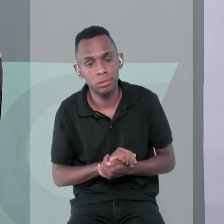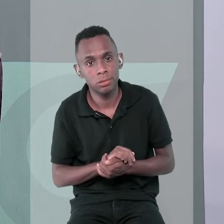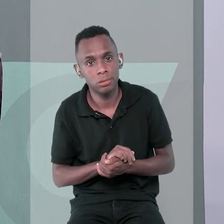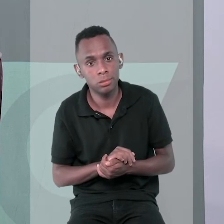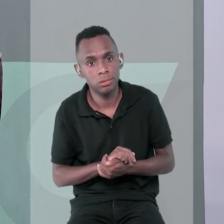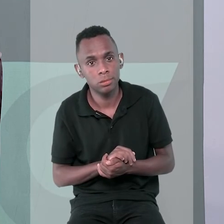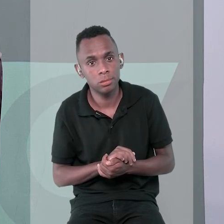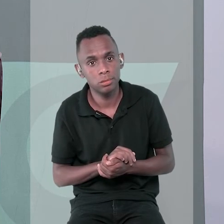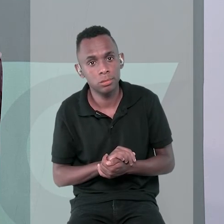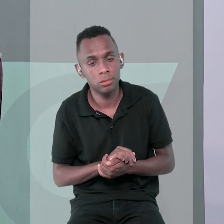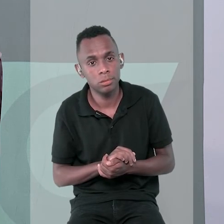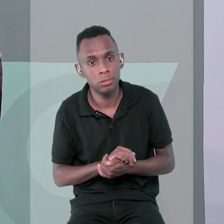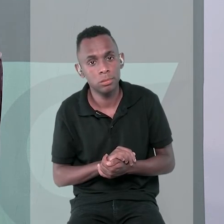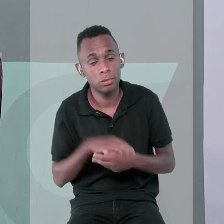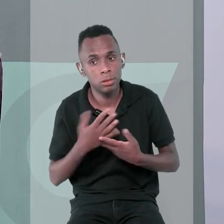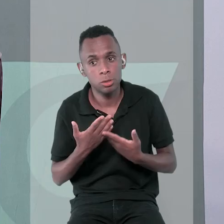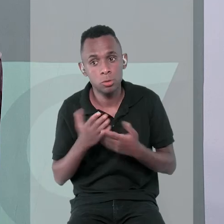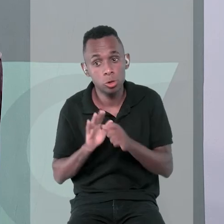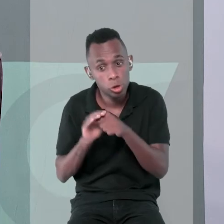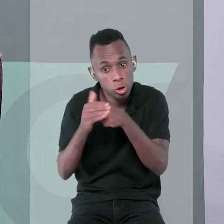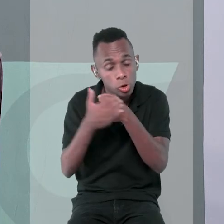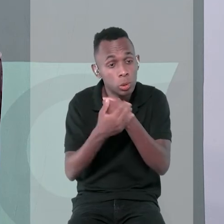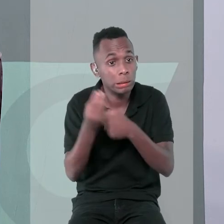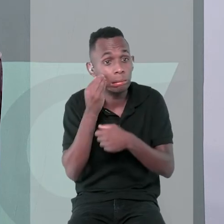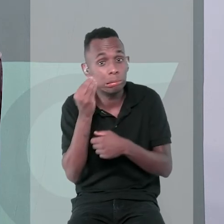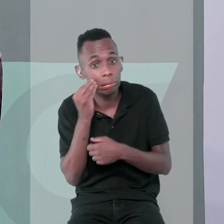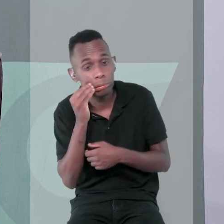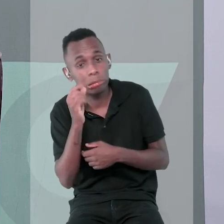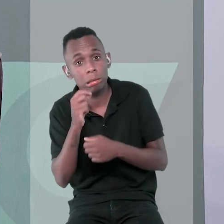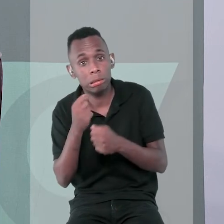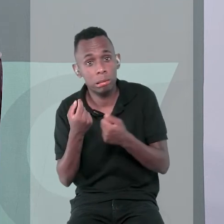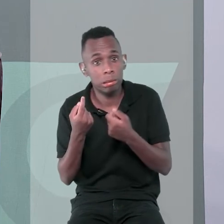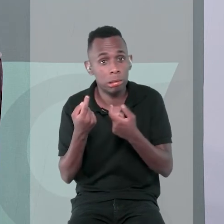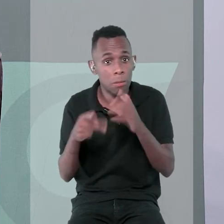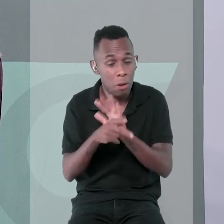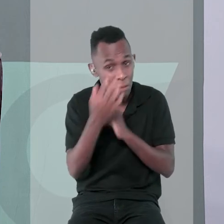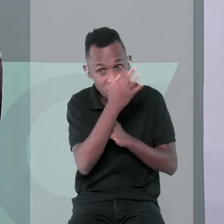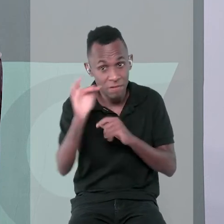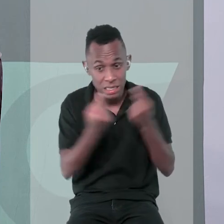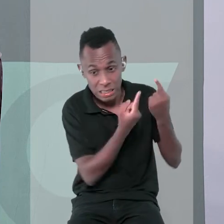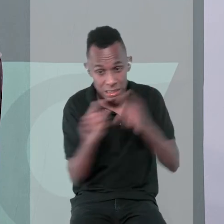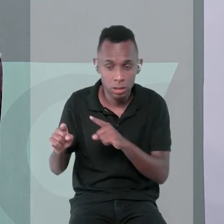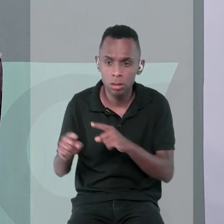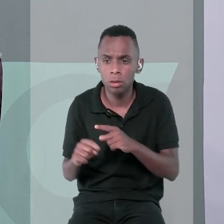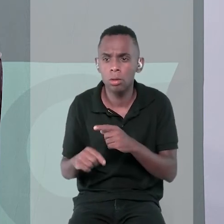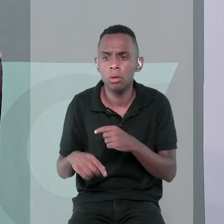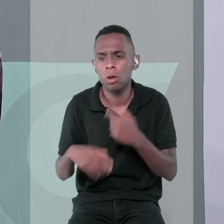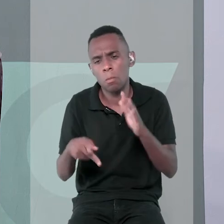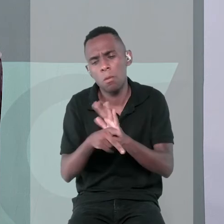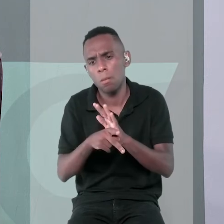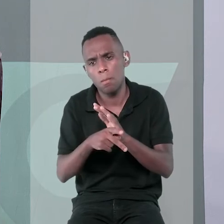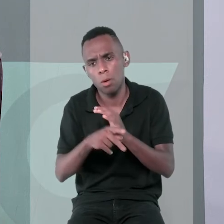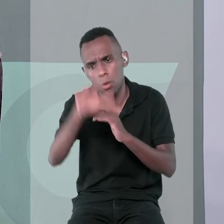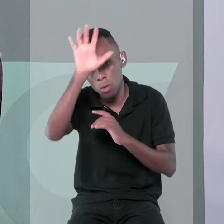aí, eles se escondem, ainda tentam, de certa forma, atacar os franceses. E aí um veado, um